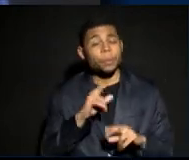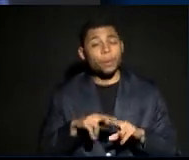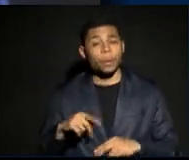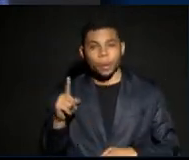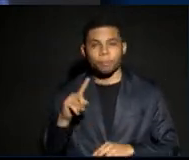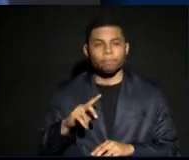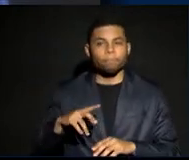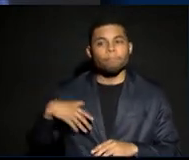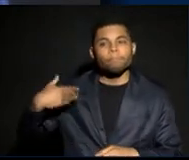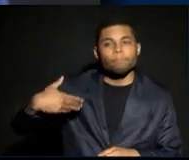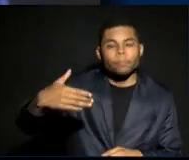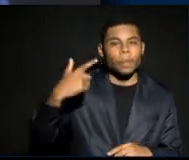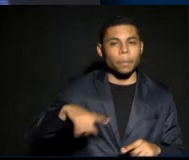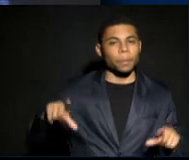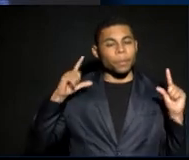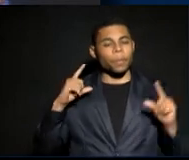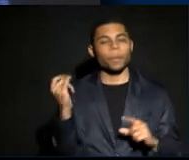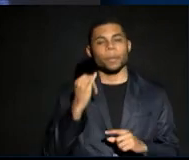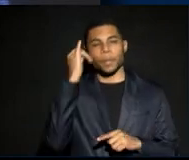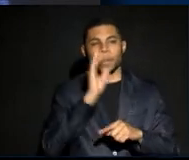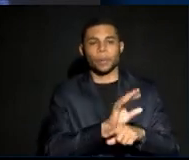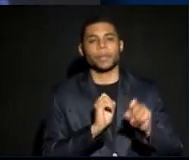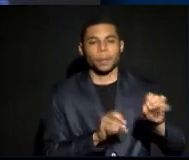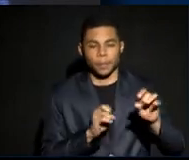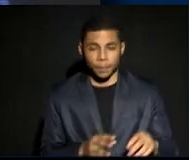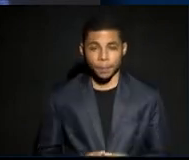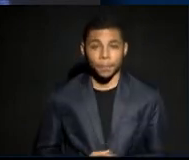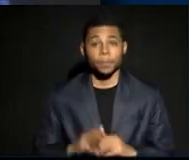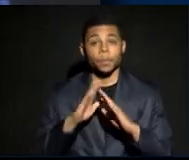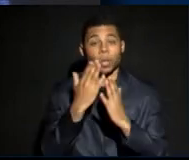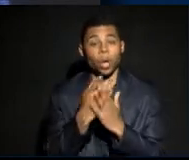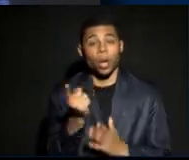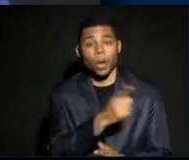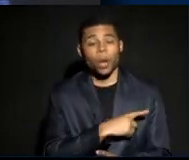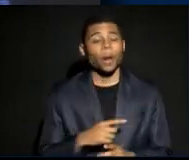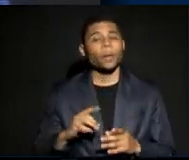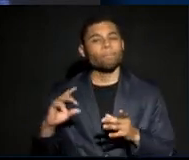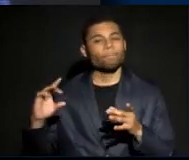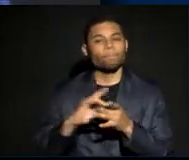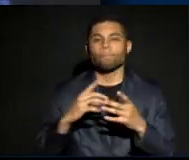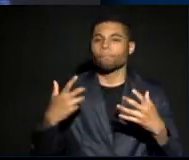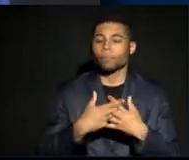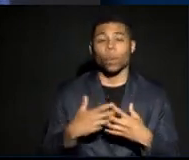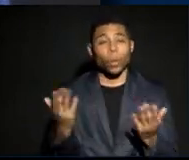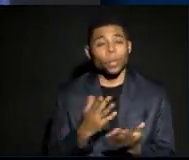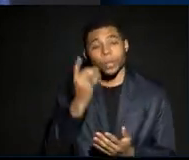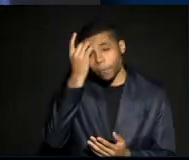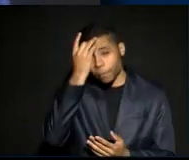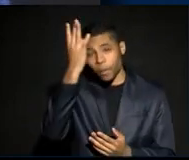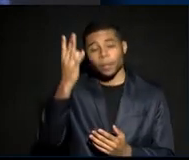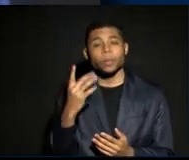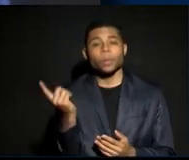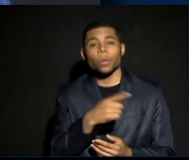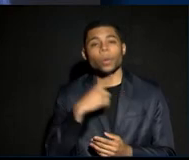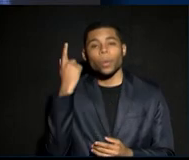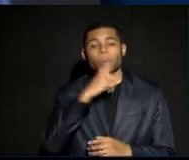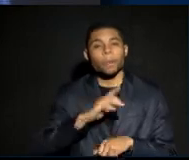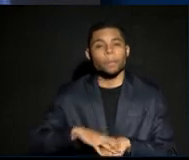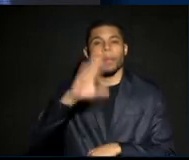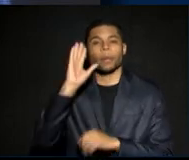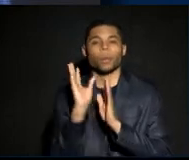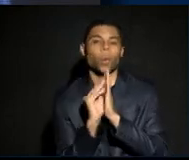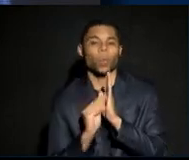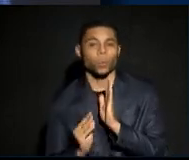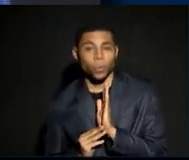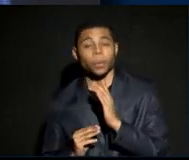para gente ter melhoria da qualidade do ensino escolas conectadas fundamental hoje a gente tem a facilidade de produzir